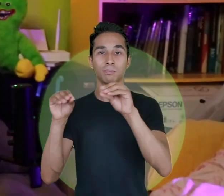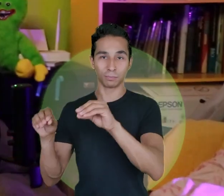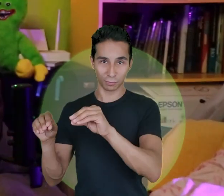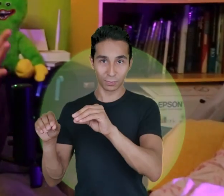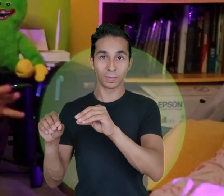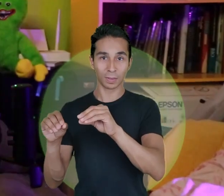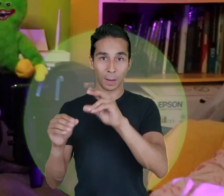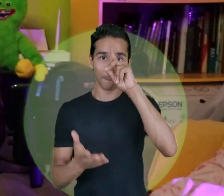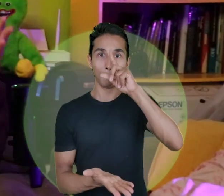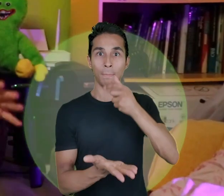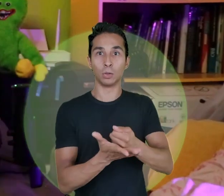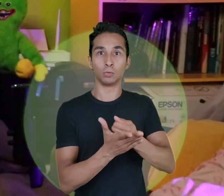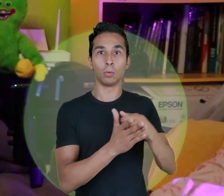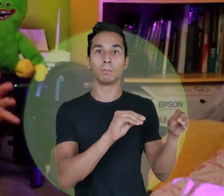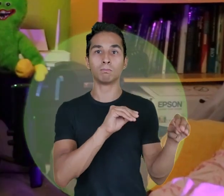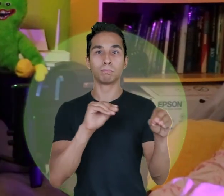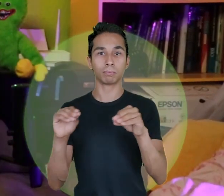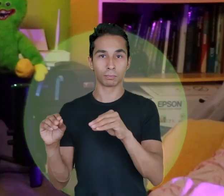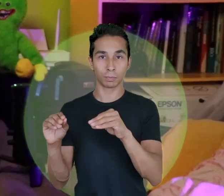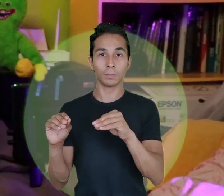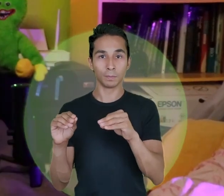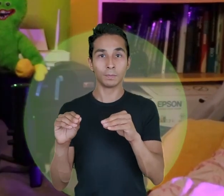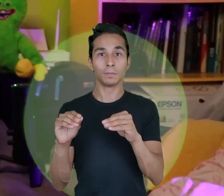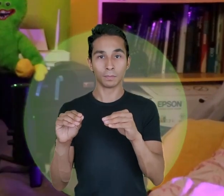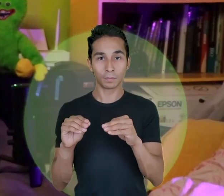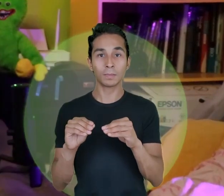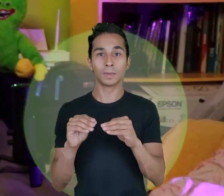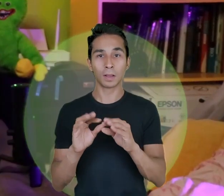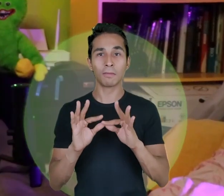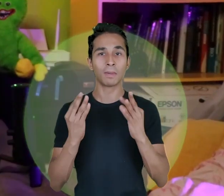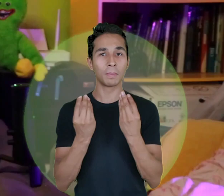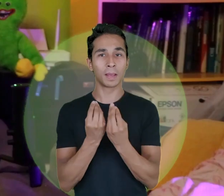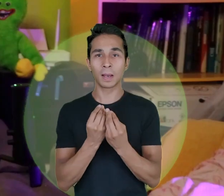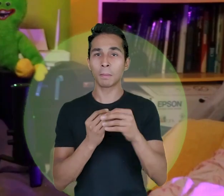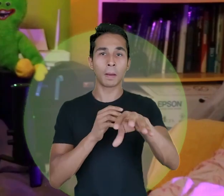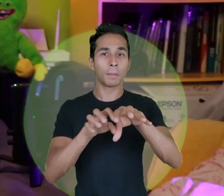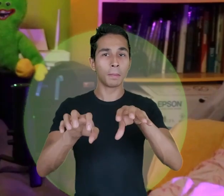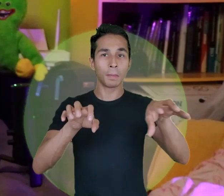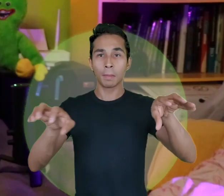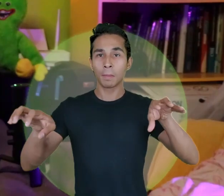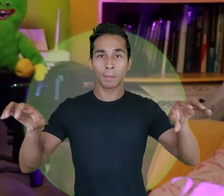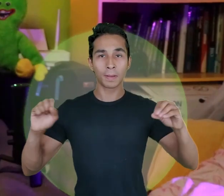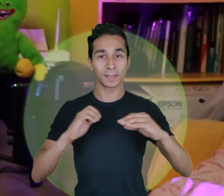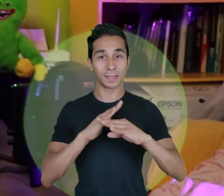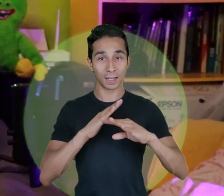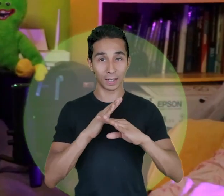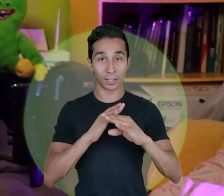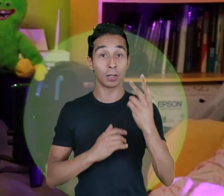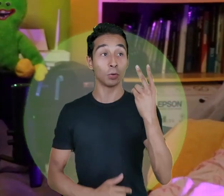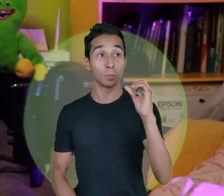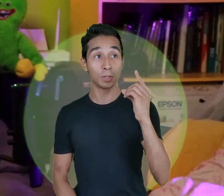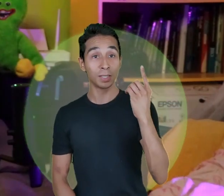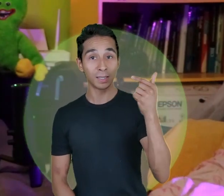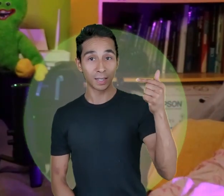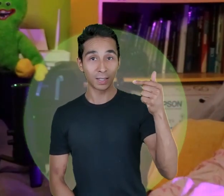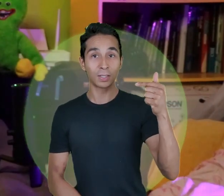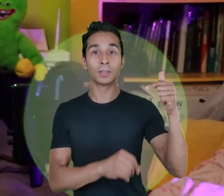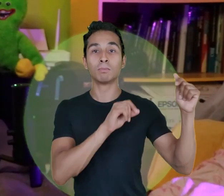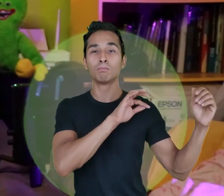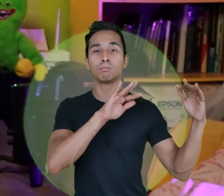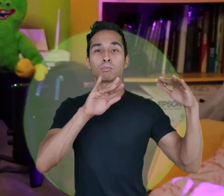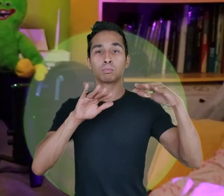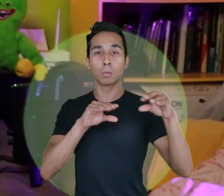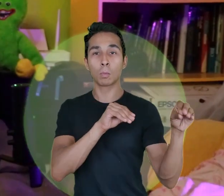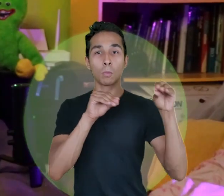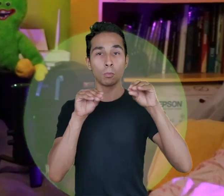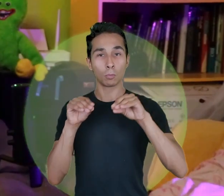menos com várias famílias espalhadas em todos os lugares da cidade. Até que em 2017 a gente veio para onde fica a comunidade hoje, que é na